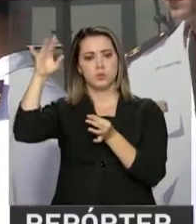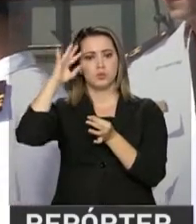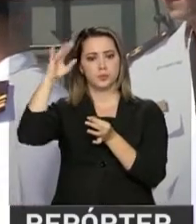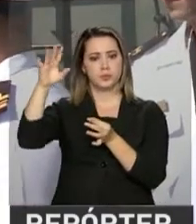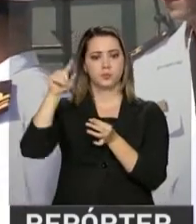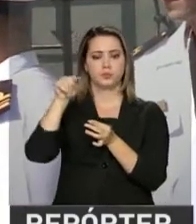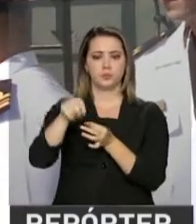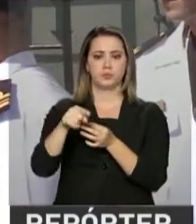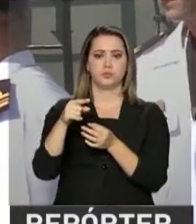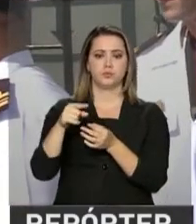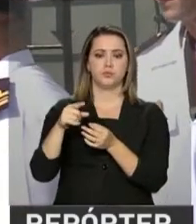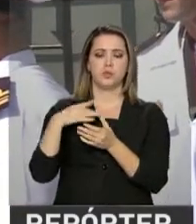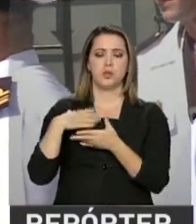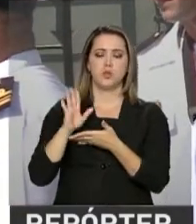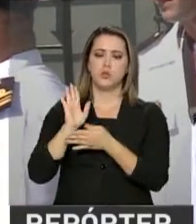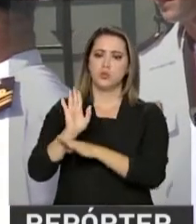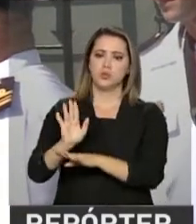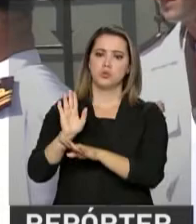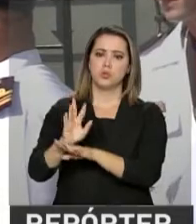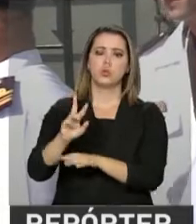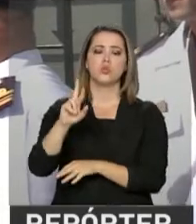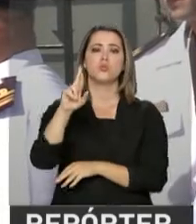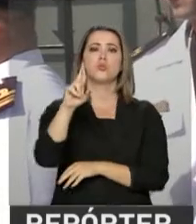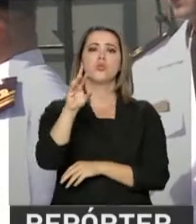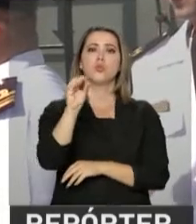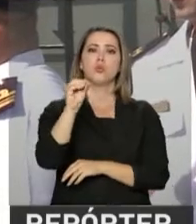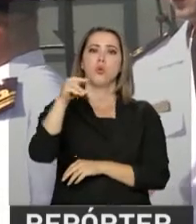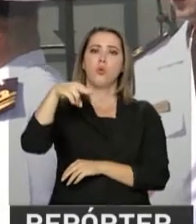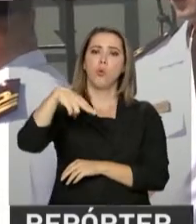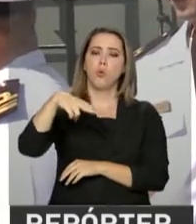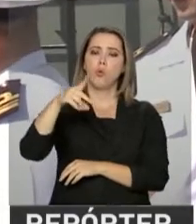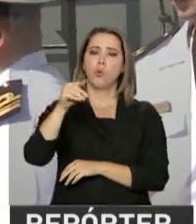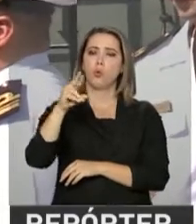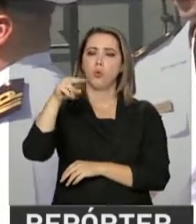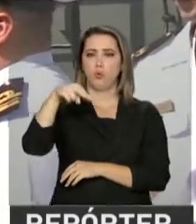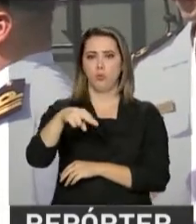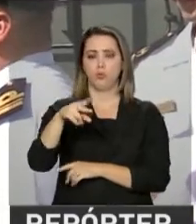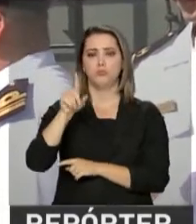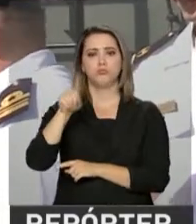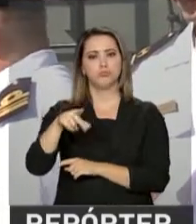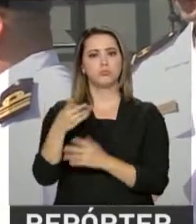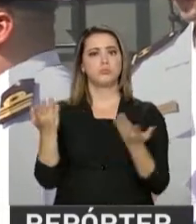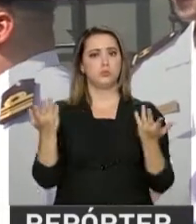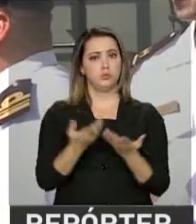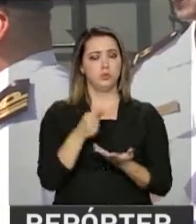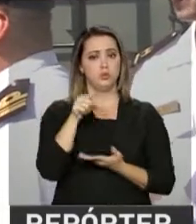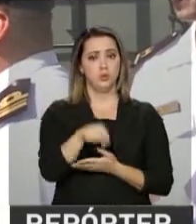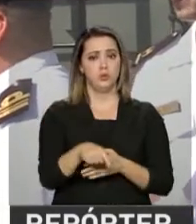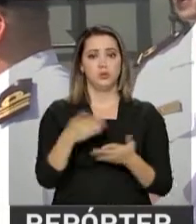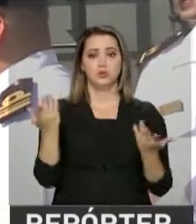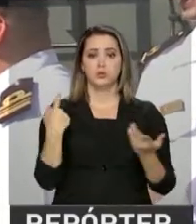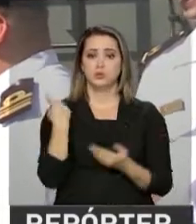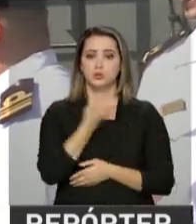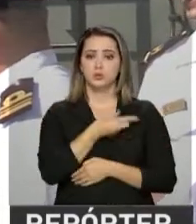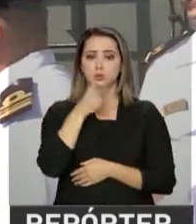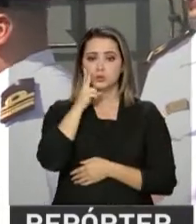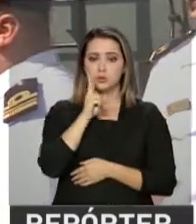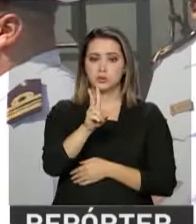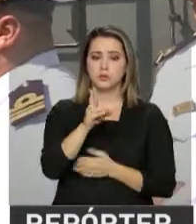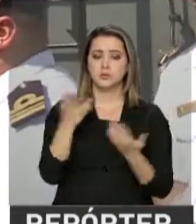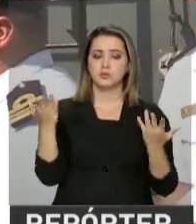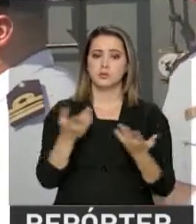de generosidade de rondon em segundo lugar hoje aqui nós vimos na prática